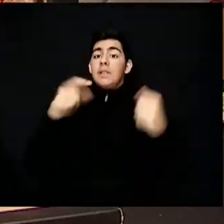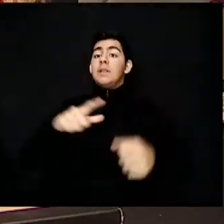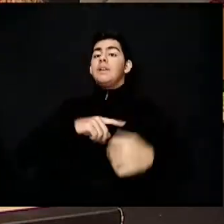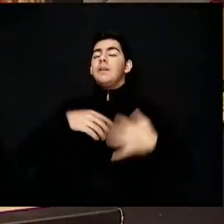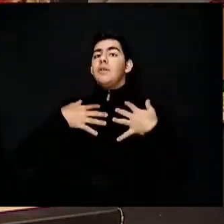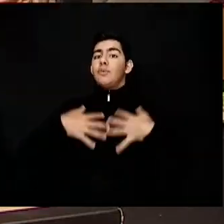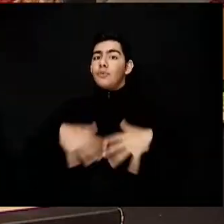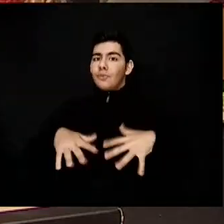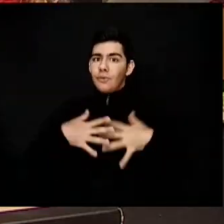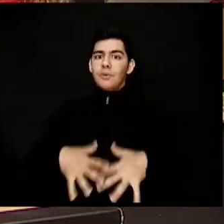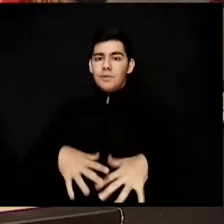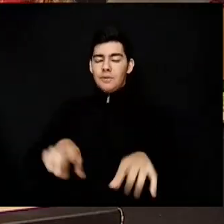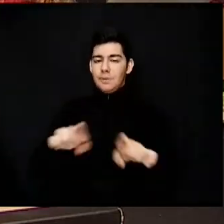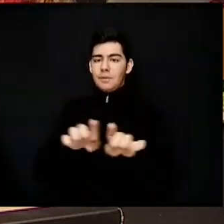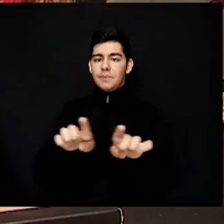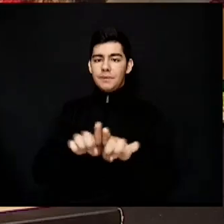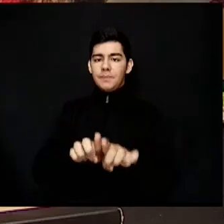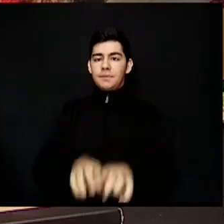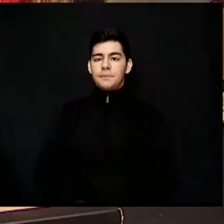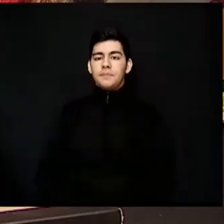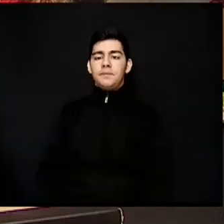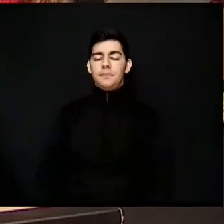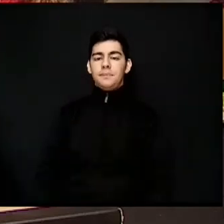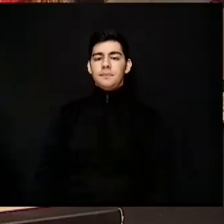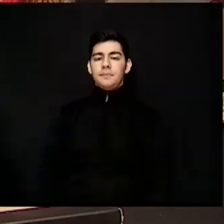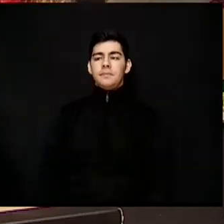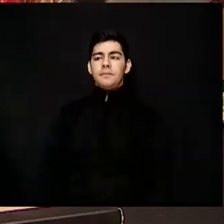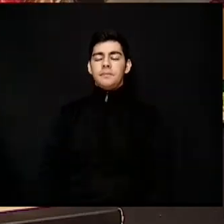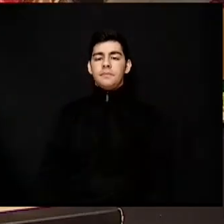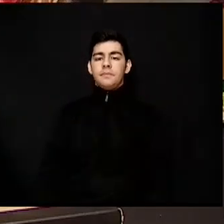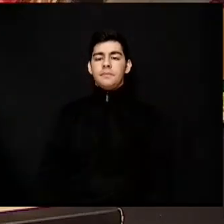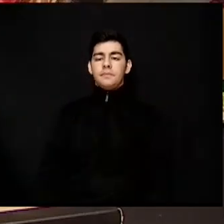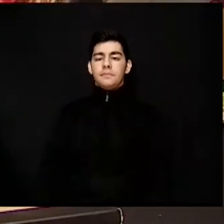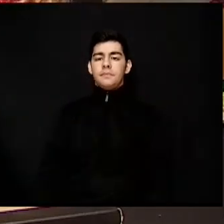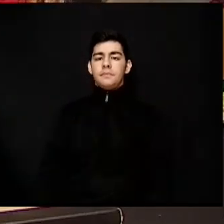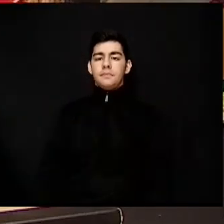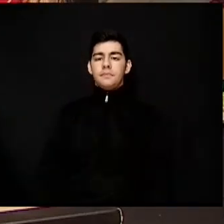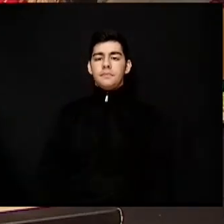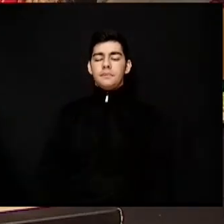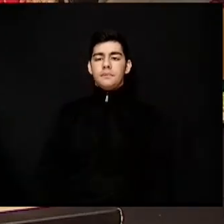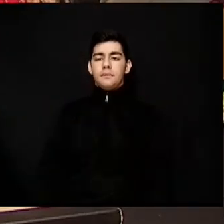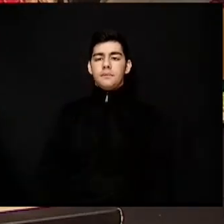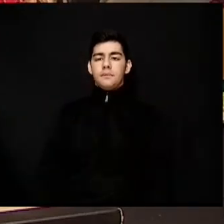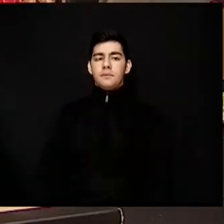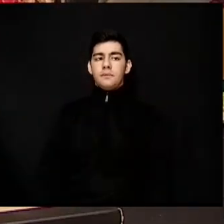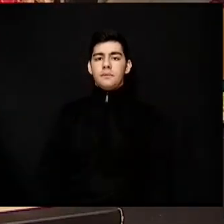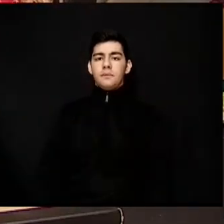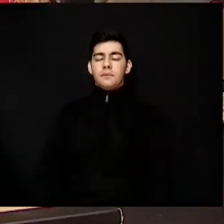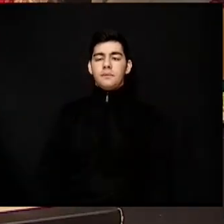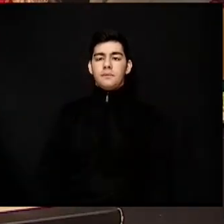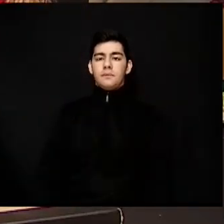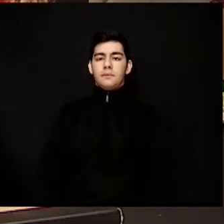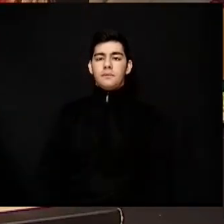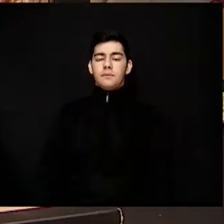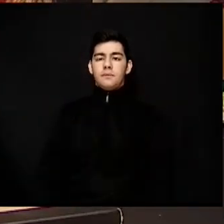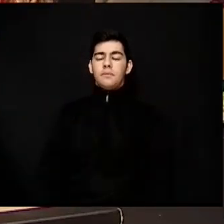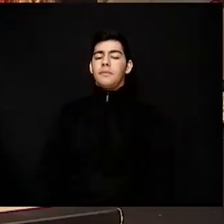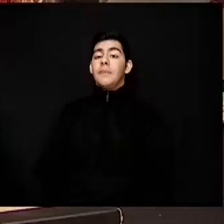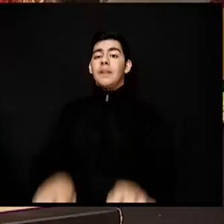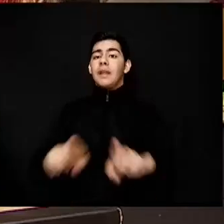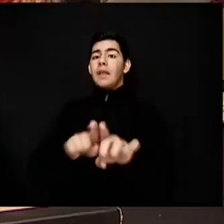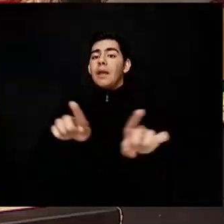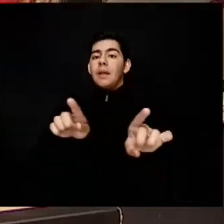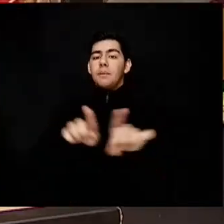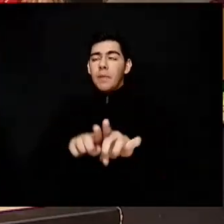E aí a gente dá um nó, aquele nó que também não é aquele nó que não vai sair, né? isso, que não vai sair